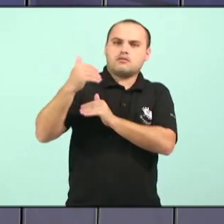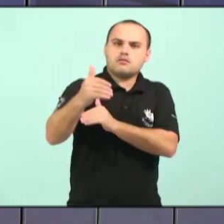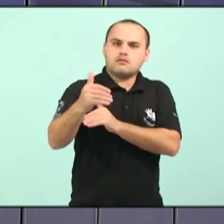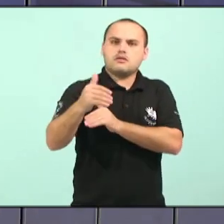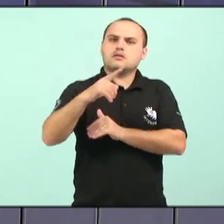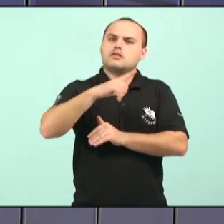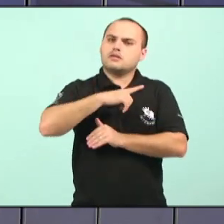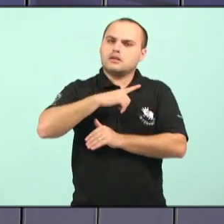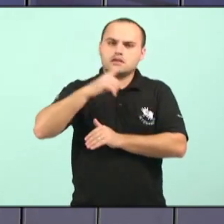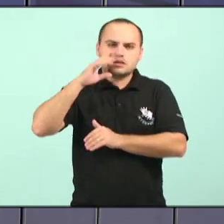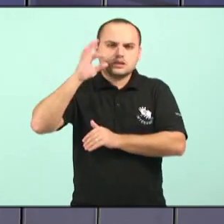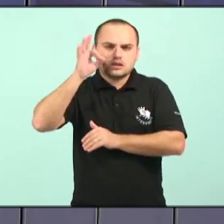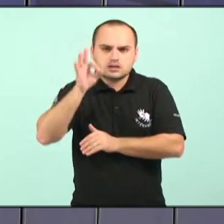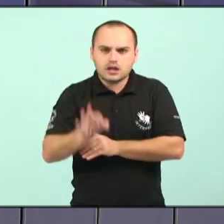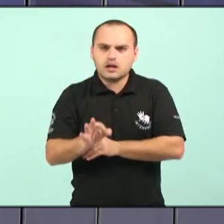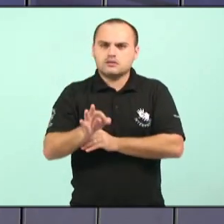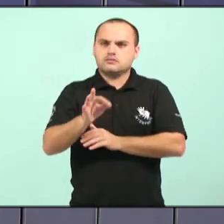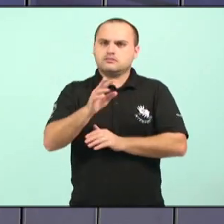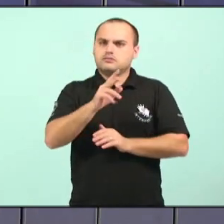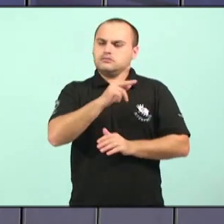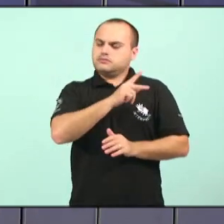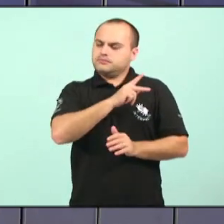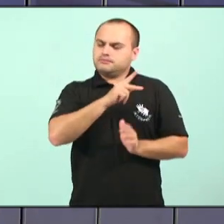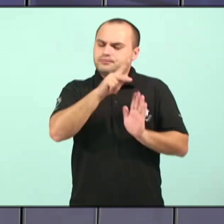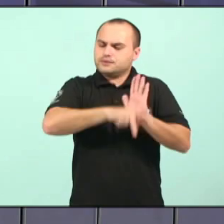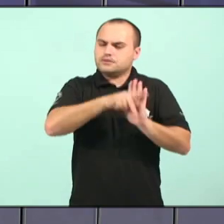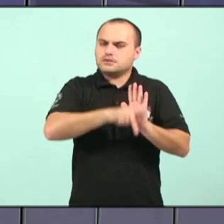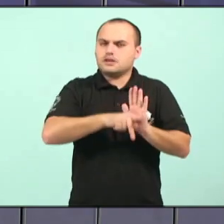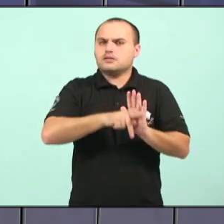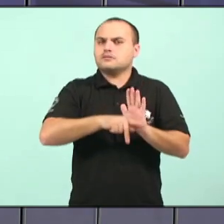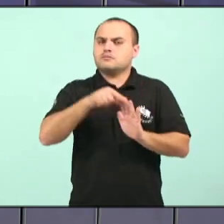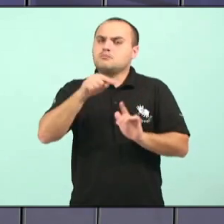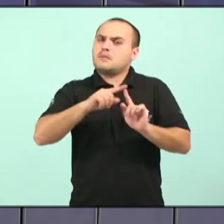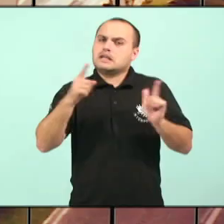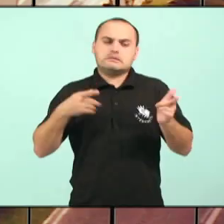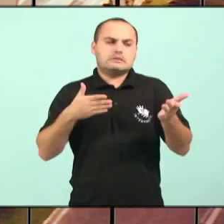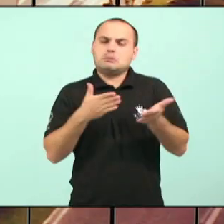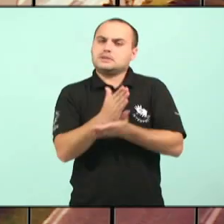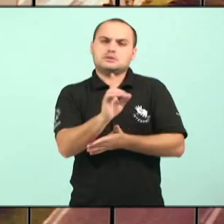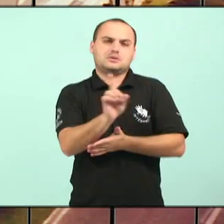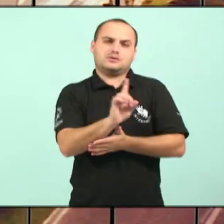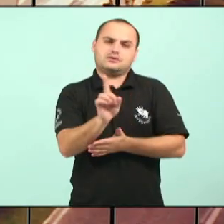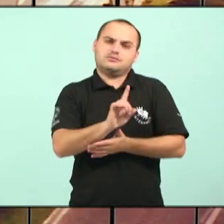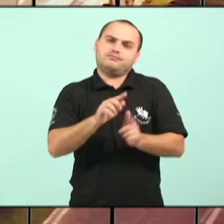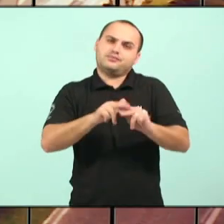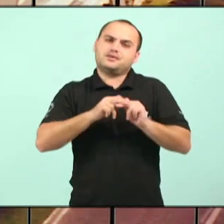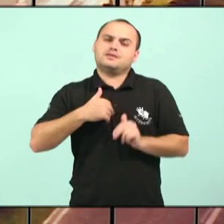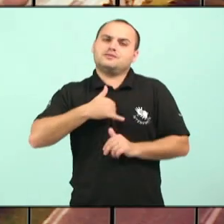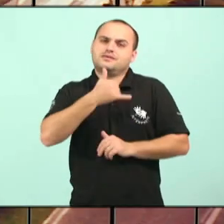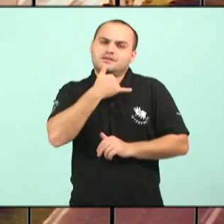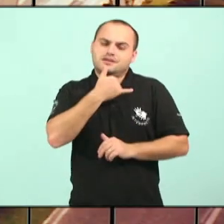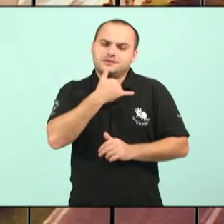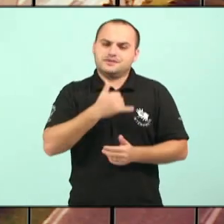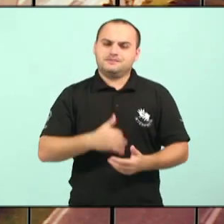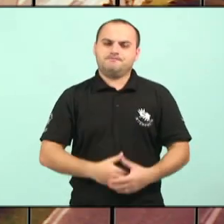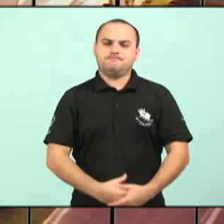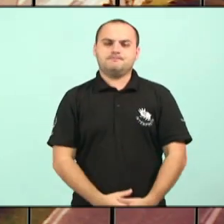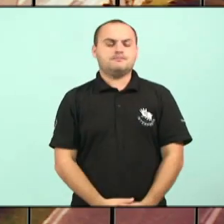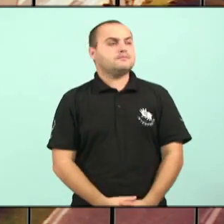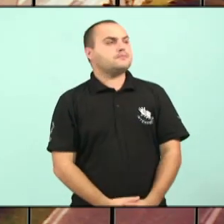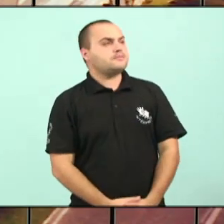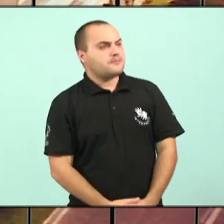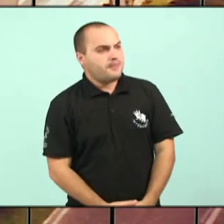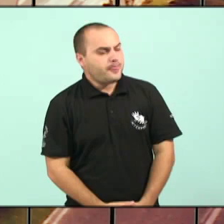infelizmente, não teve a aprovação aqui na Câmara de Vereadores, o que lamento bastante. Vereador, nós vamos falar mais a